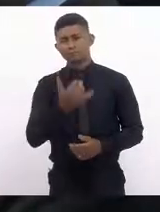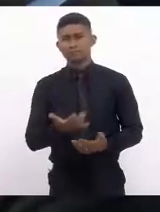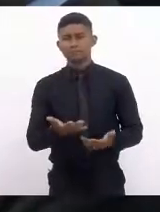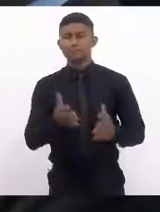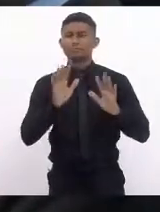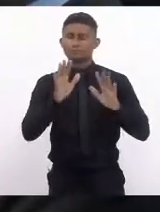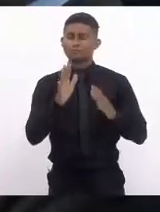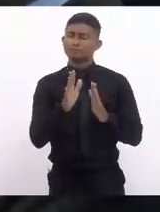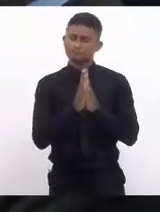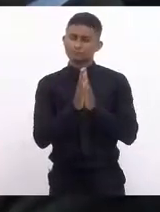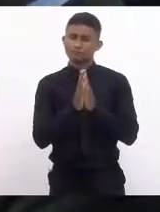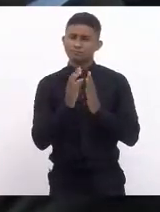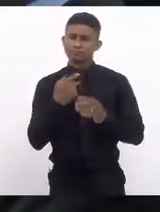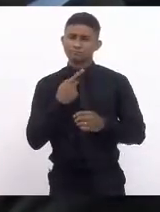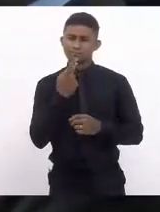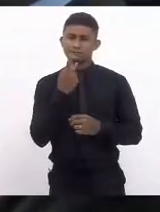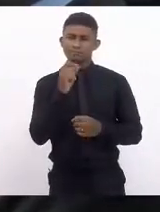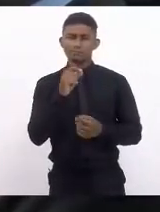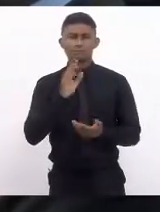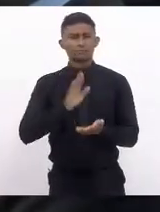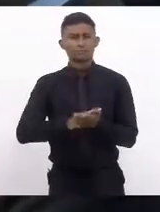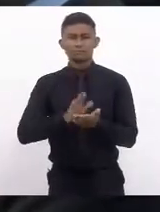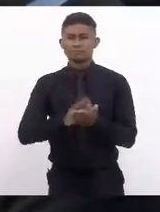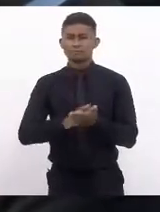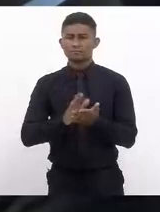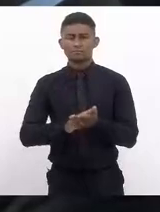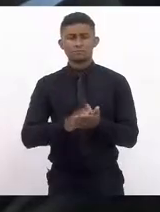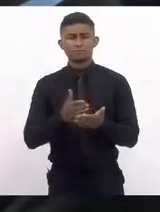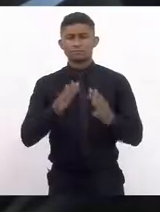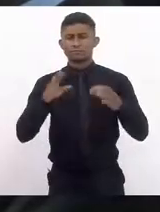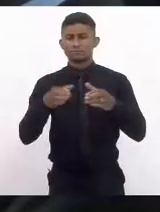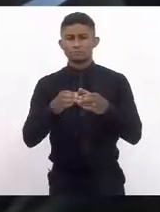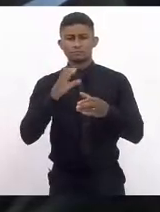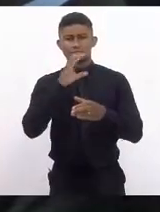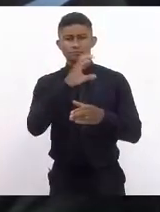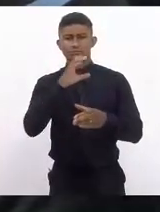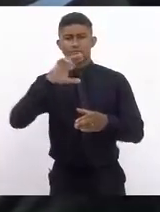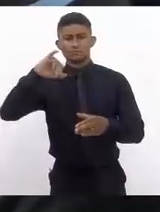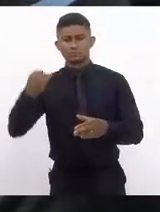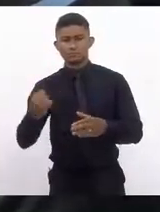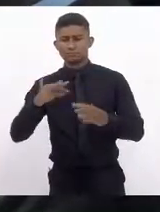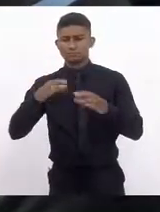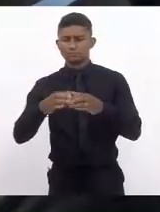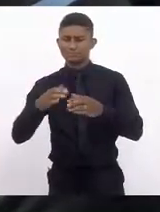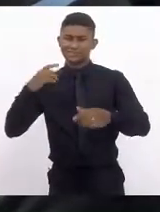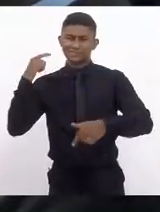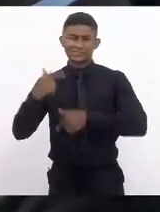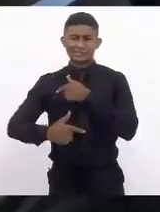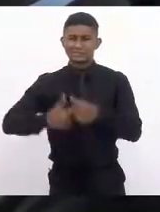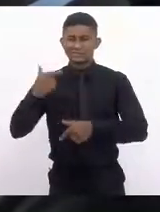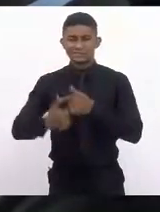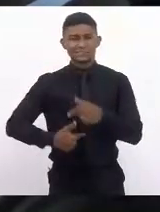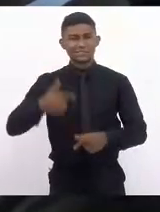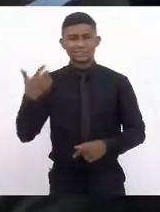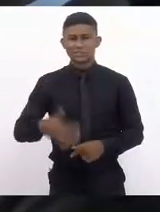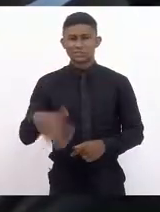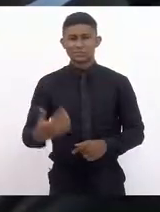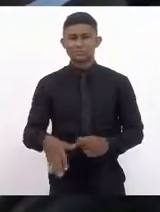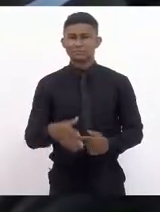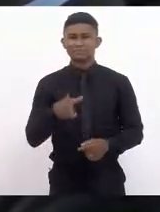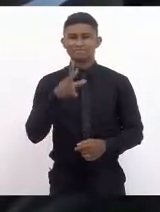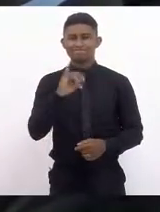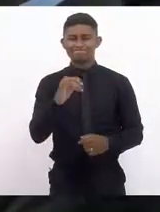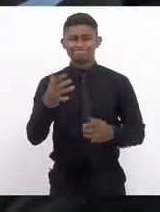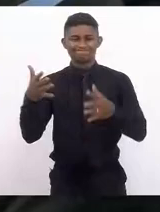agora se eu me permita eu quero elogiar a equipe da ccj mas a equipe trabalha muito seu presidente já chegou